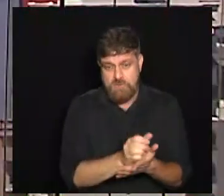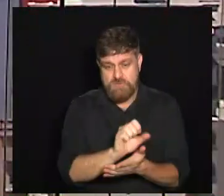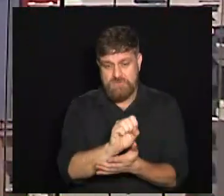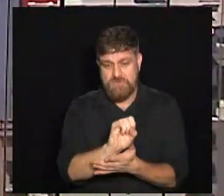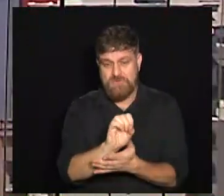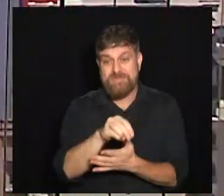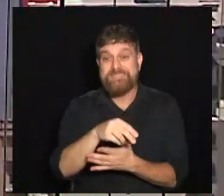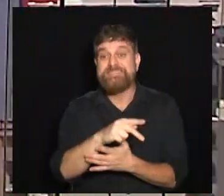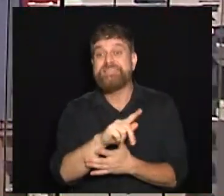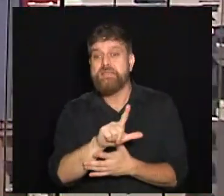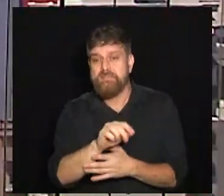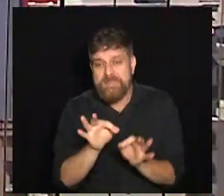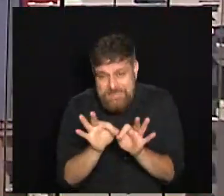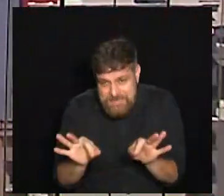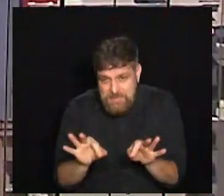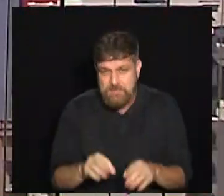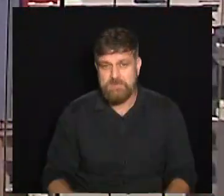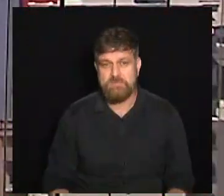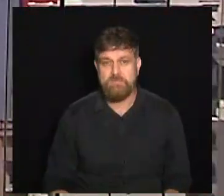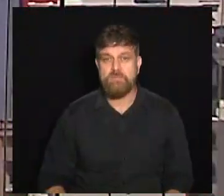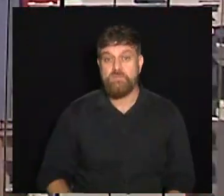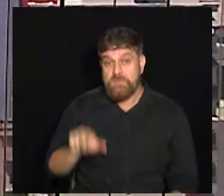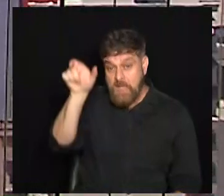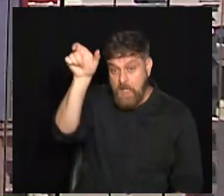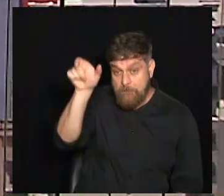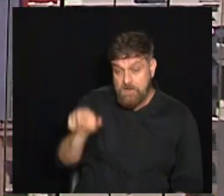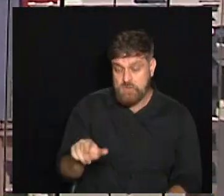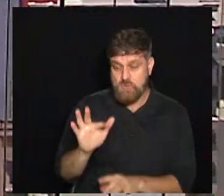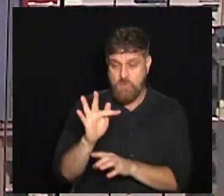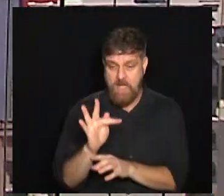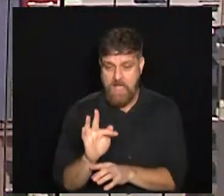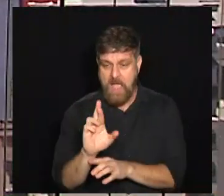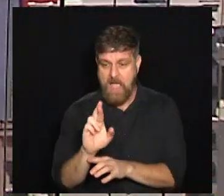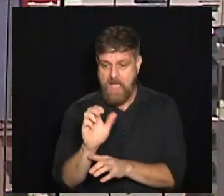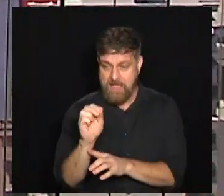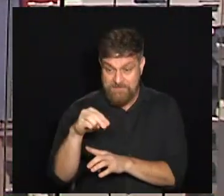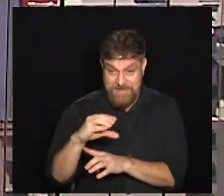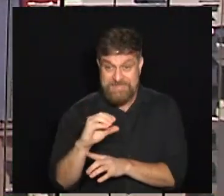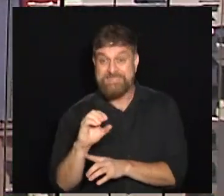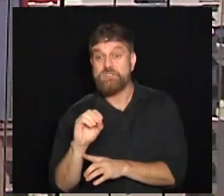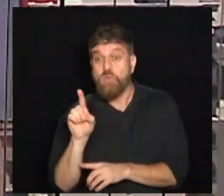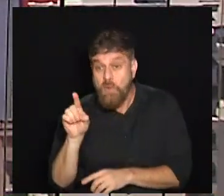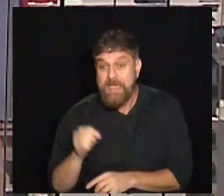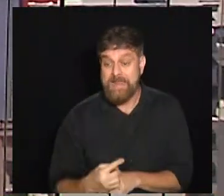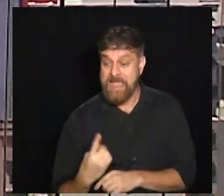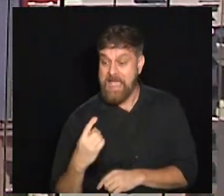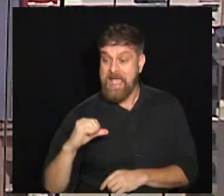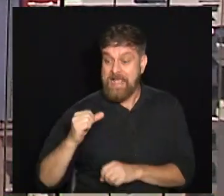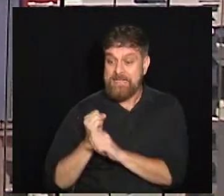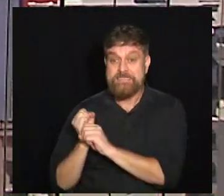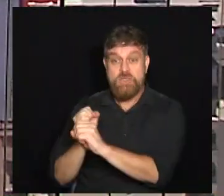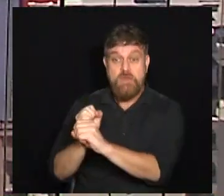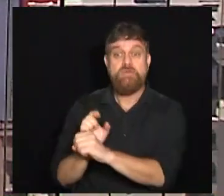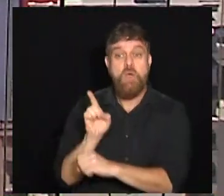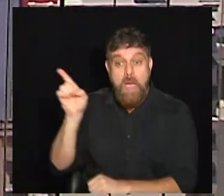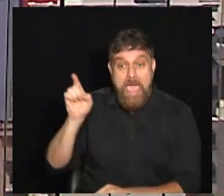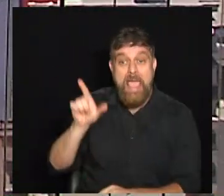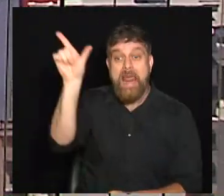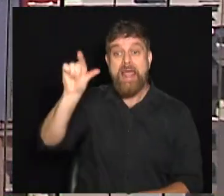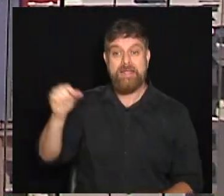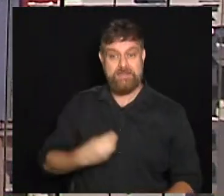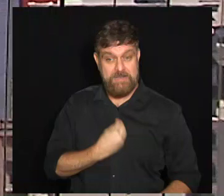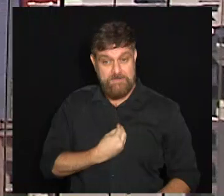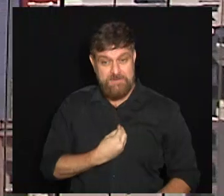O Francisco Sanches é um campineiro que mora há 19 anos na Itália, segundo país mais afetado